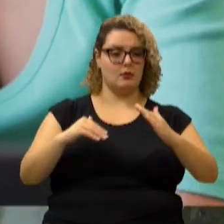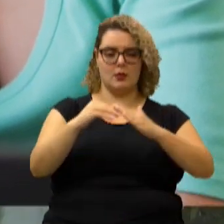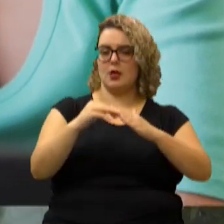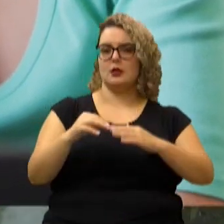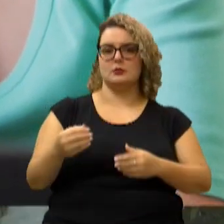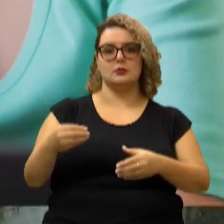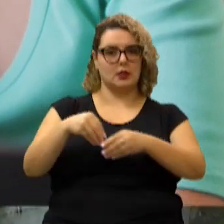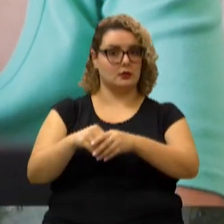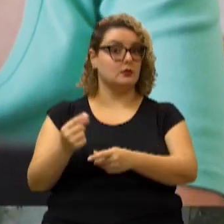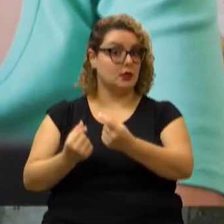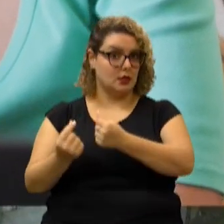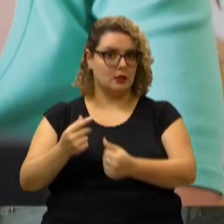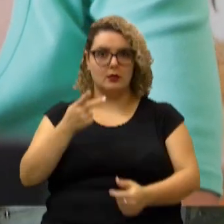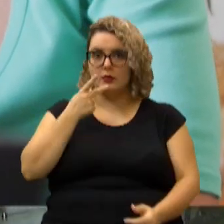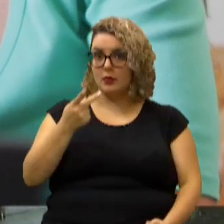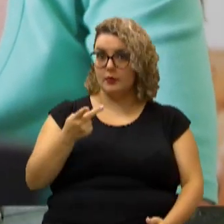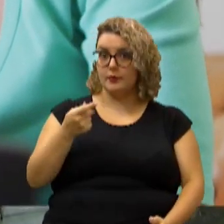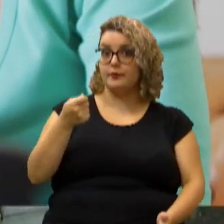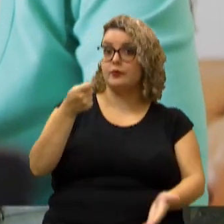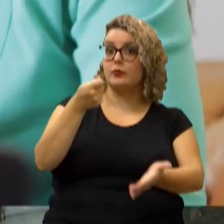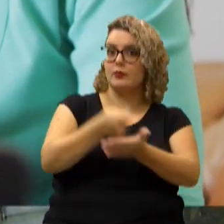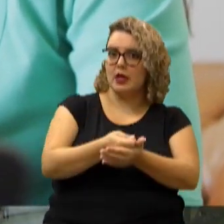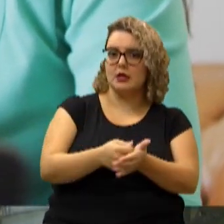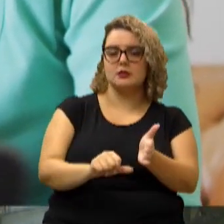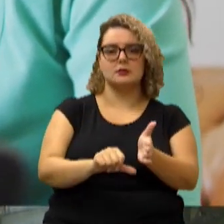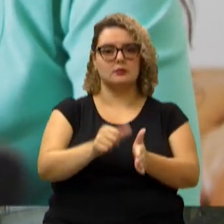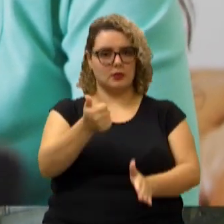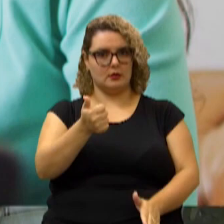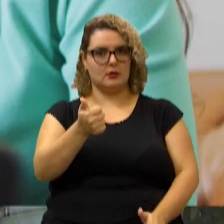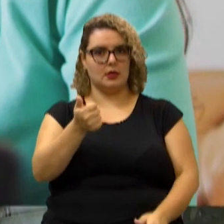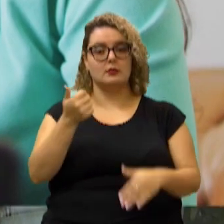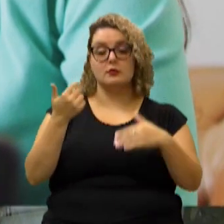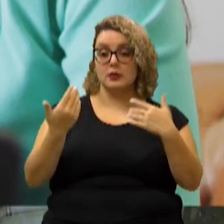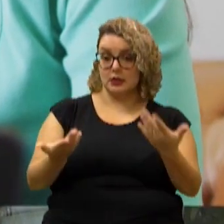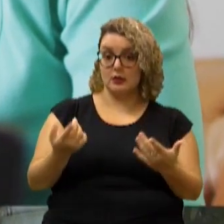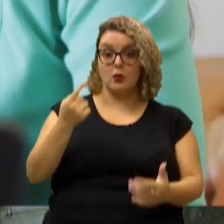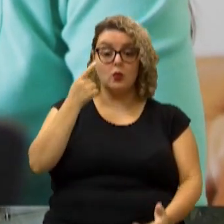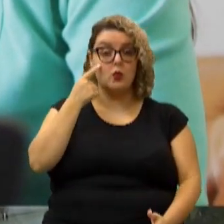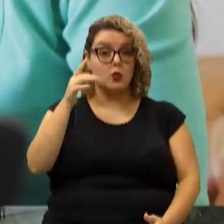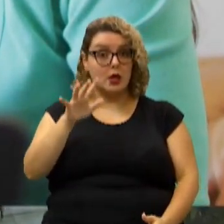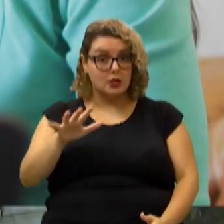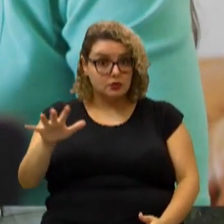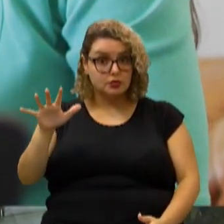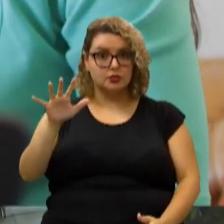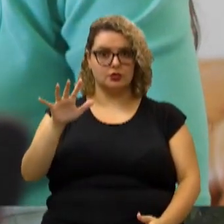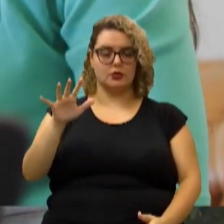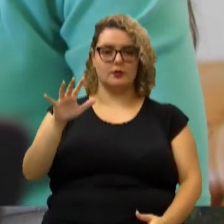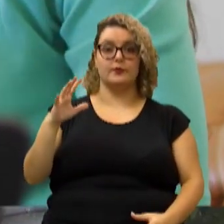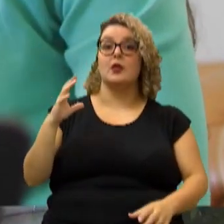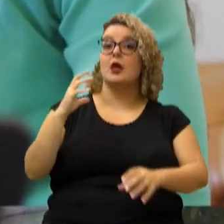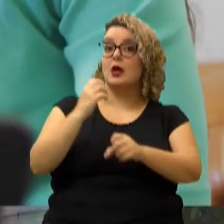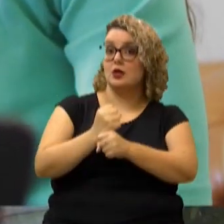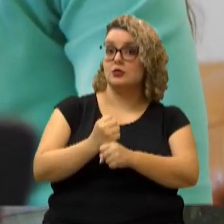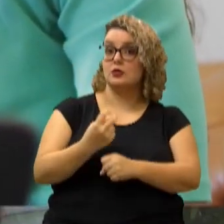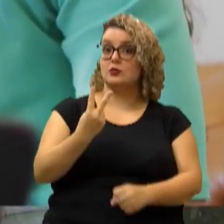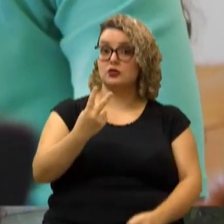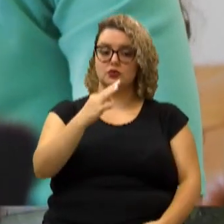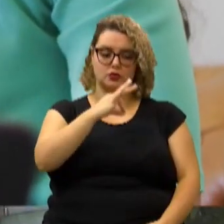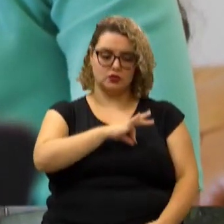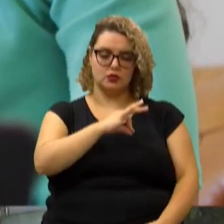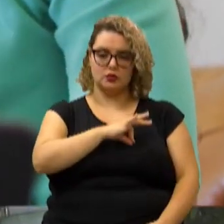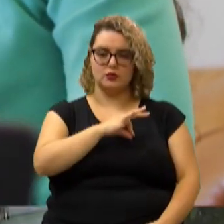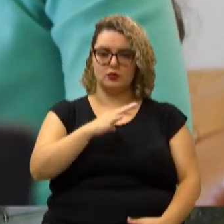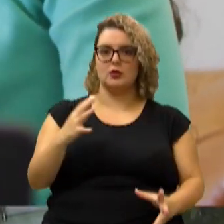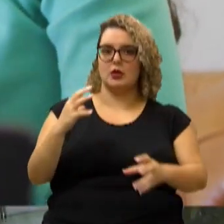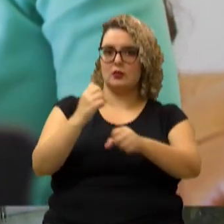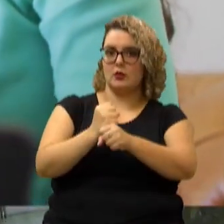uma máxima dentro das finanças que a gente diz pague-se primeiro portanto o ideal é que a soma dos dois